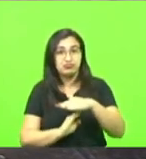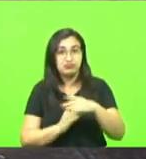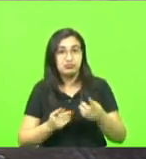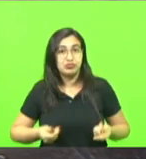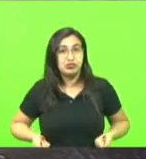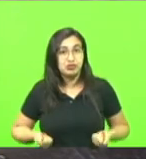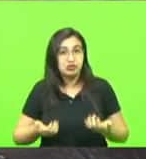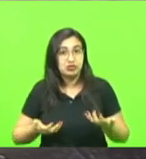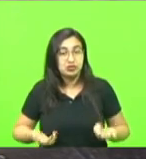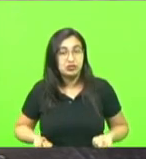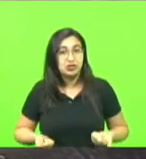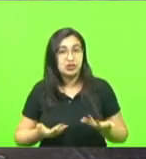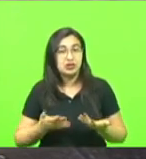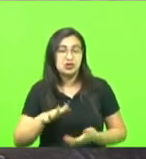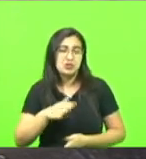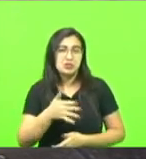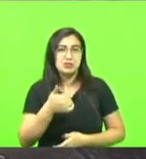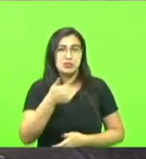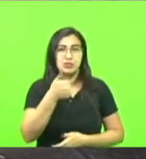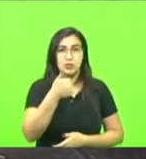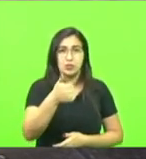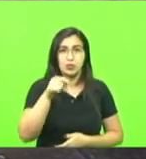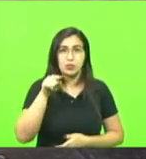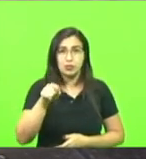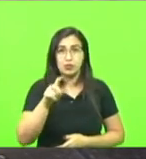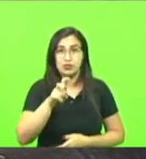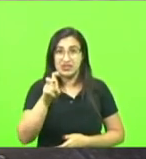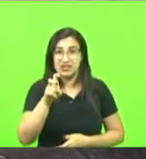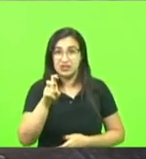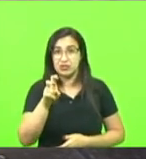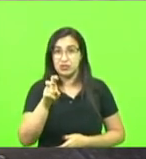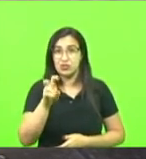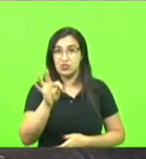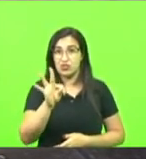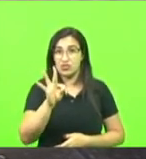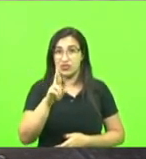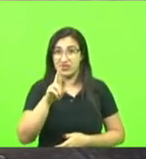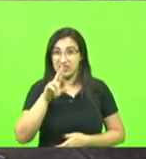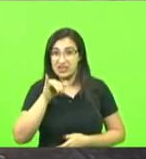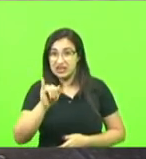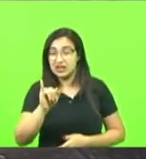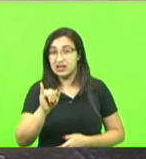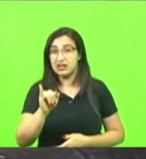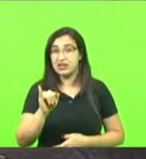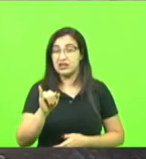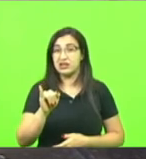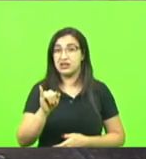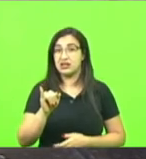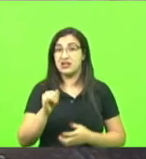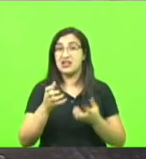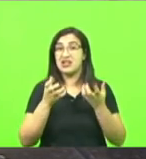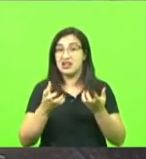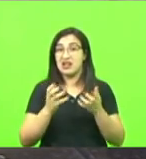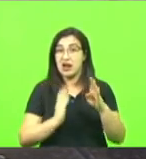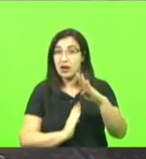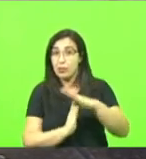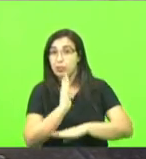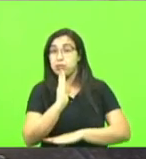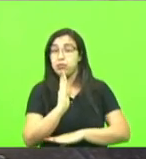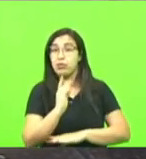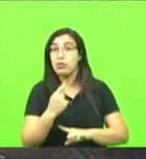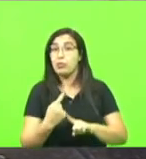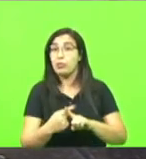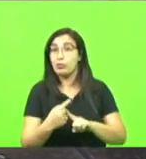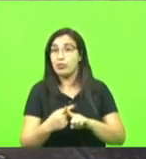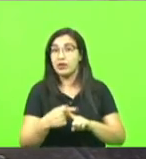federal na casa de 1,5 trilhão e nós precisamos furar o teto por causa de 70